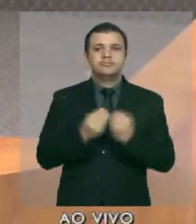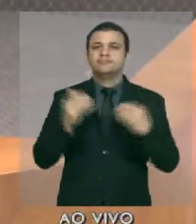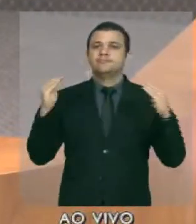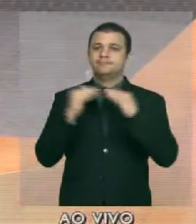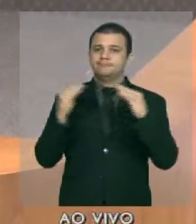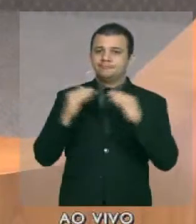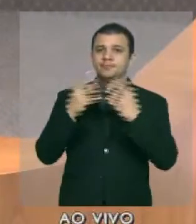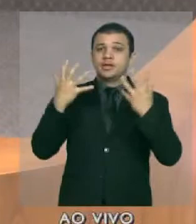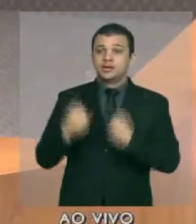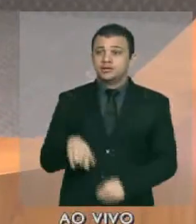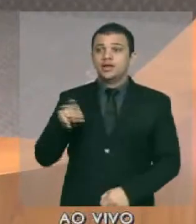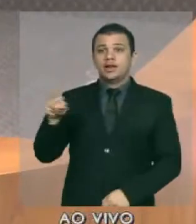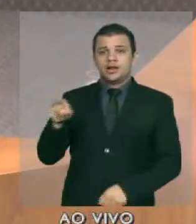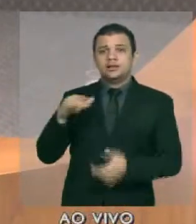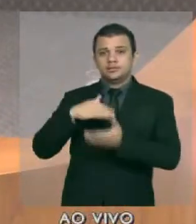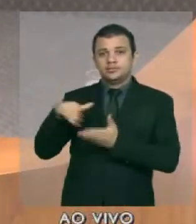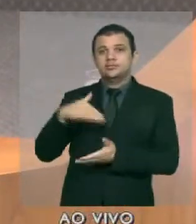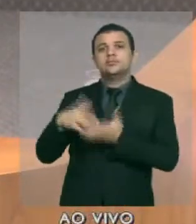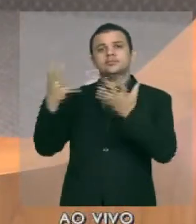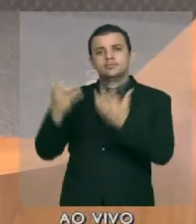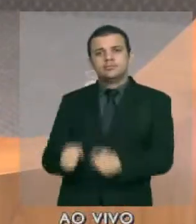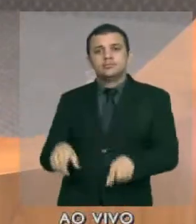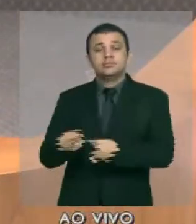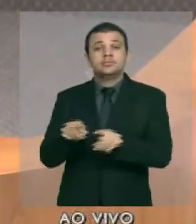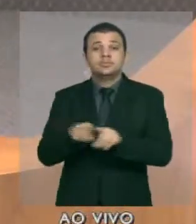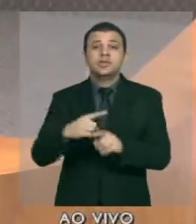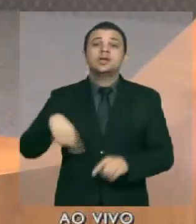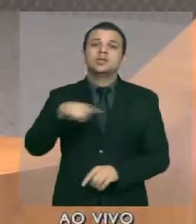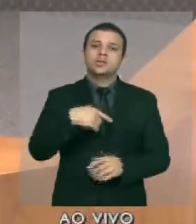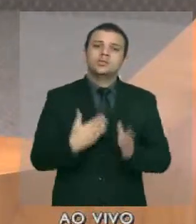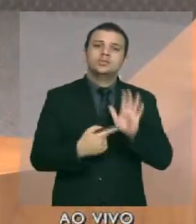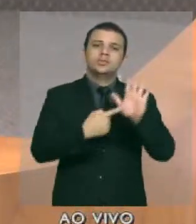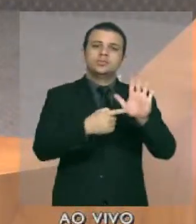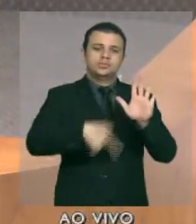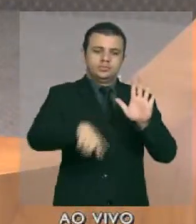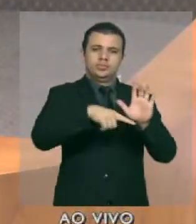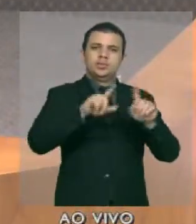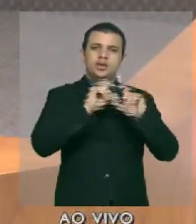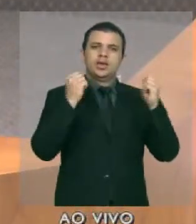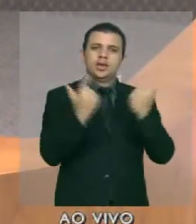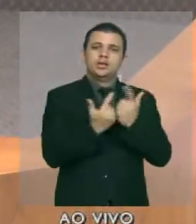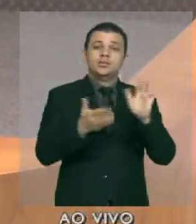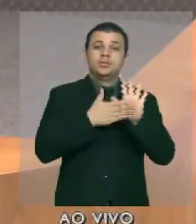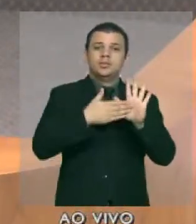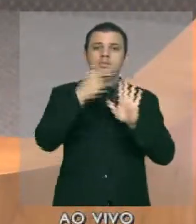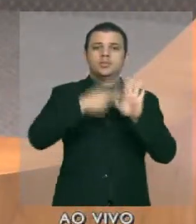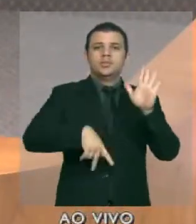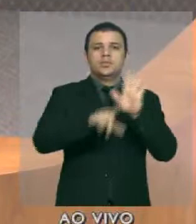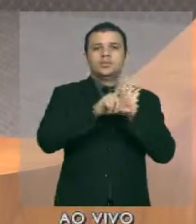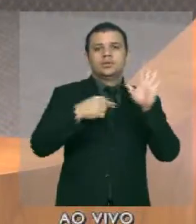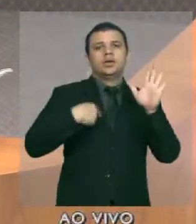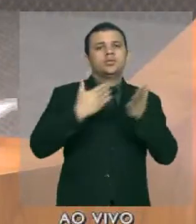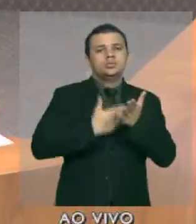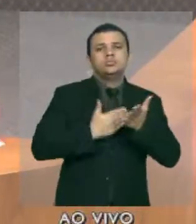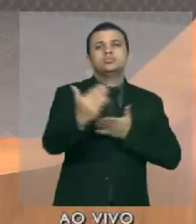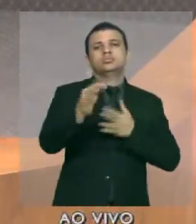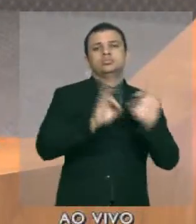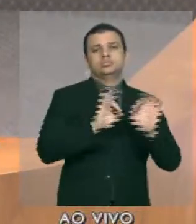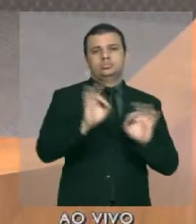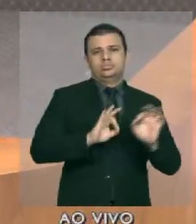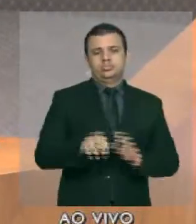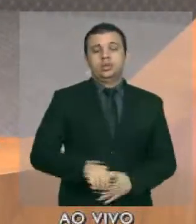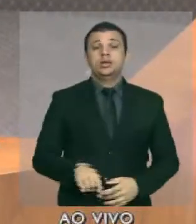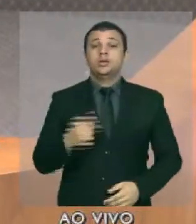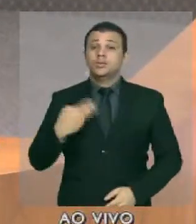Cema nós vamos apresentar esta casa essa proposta de lei que vai ser o início realmente da regulamentação então o Maranhão precisa